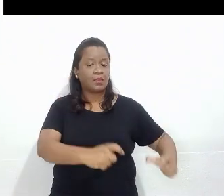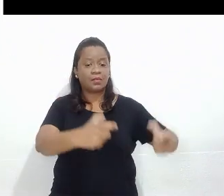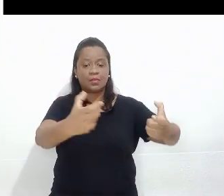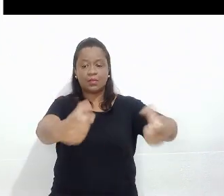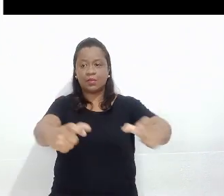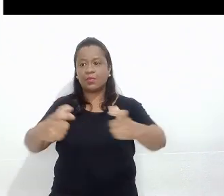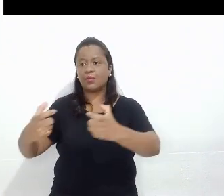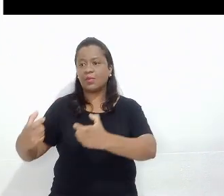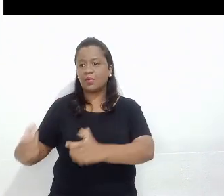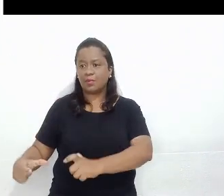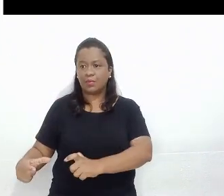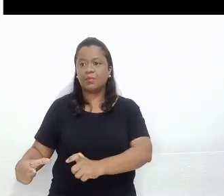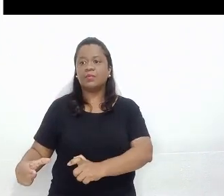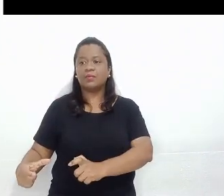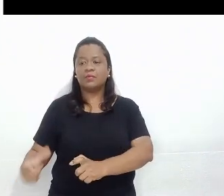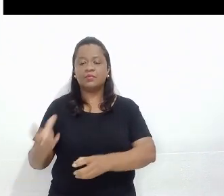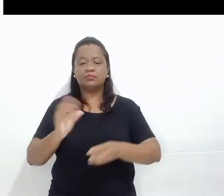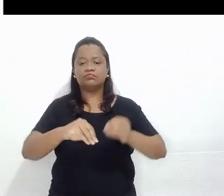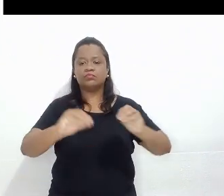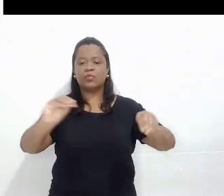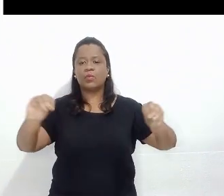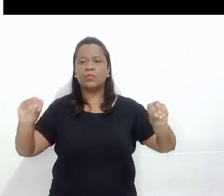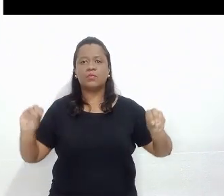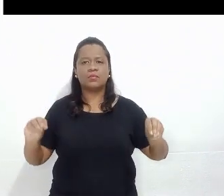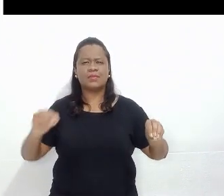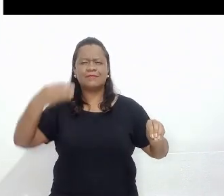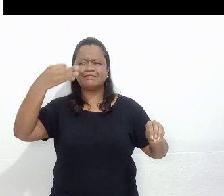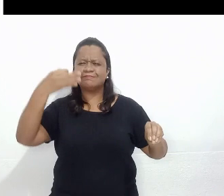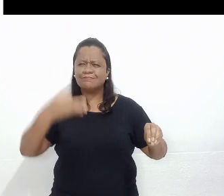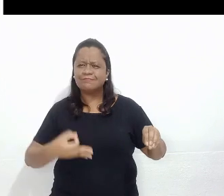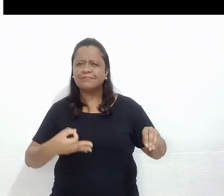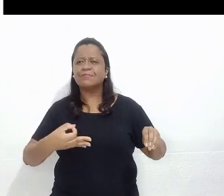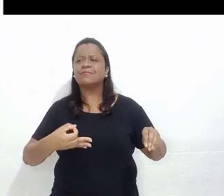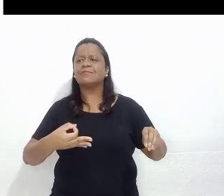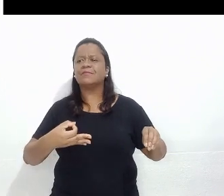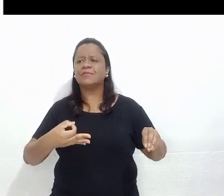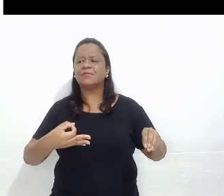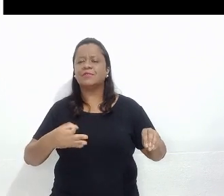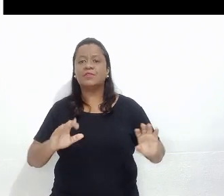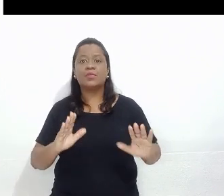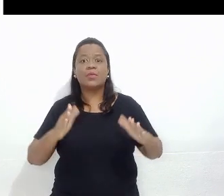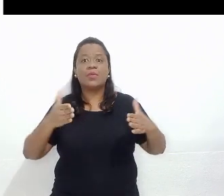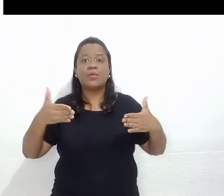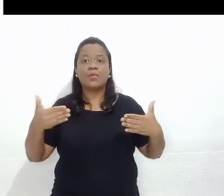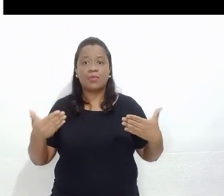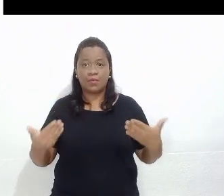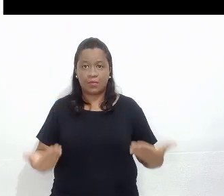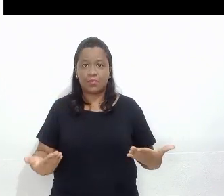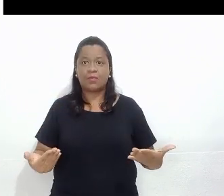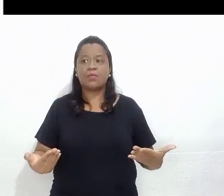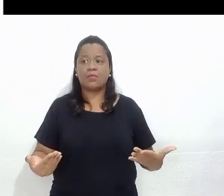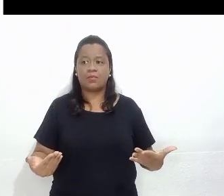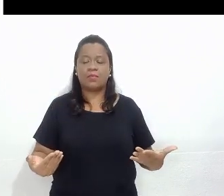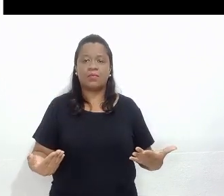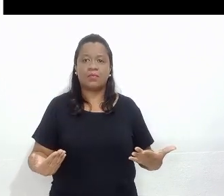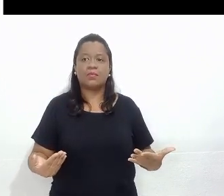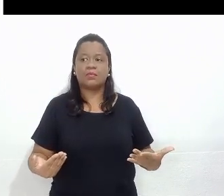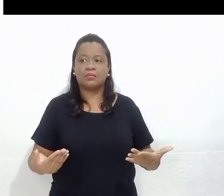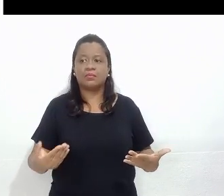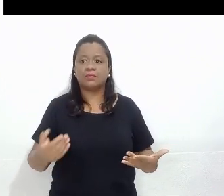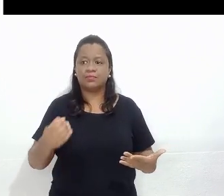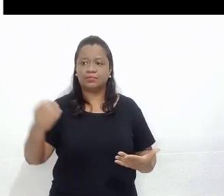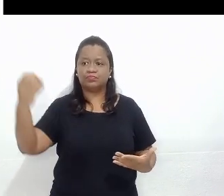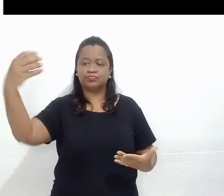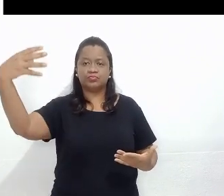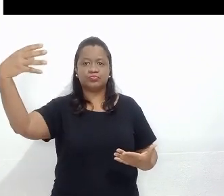vai colocar, olha lá, tudo certinho, ó, tudo posicionado, qual é o dimmer, tudo direitinho,